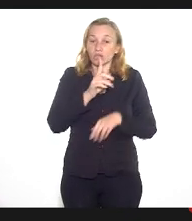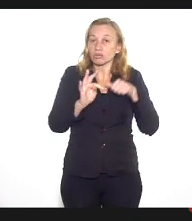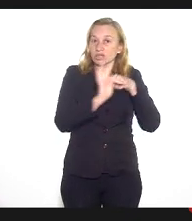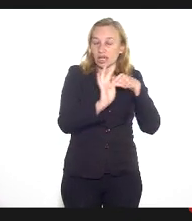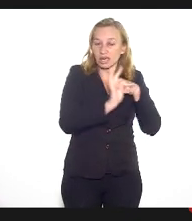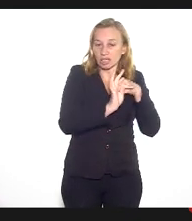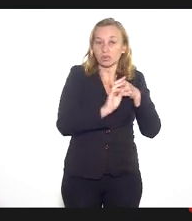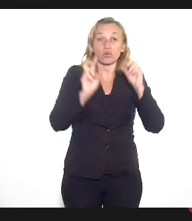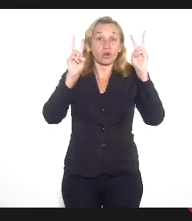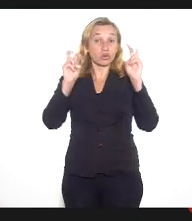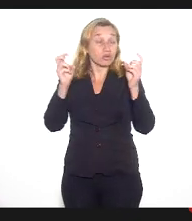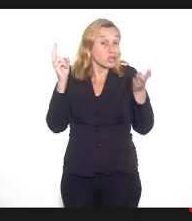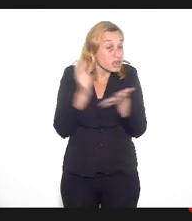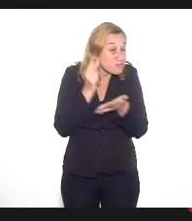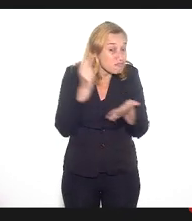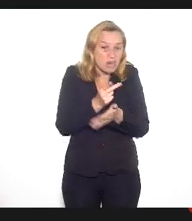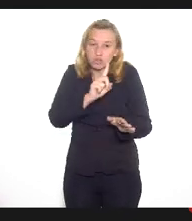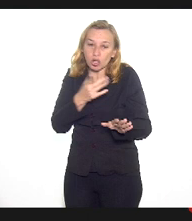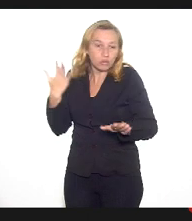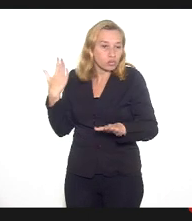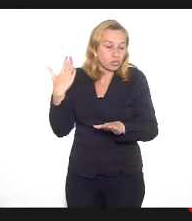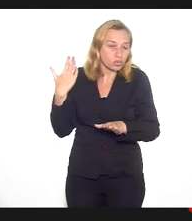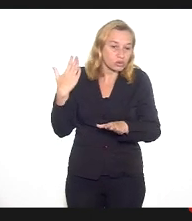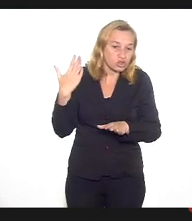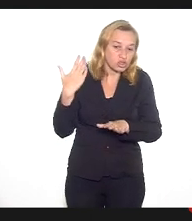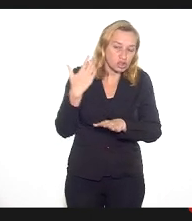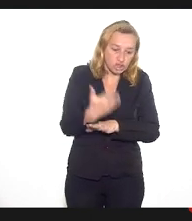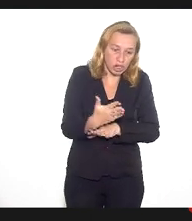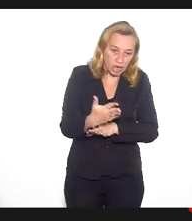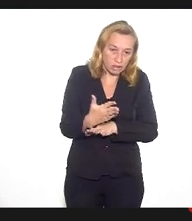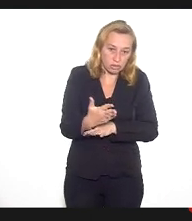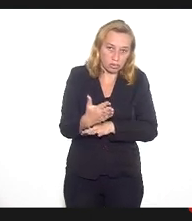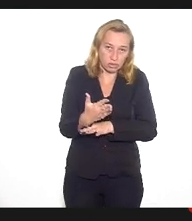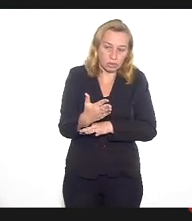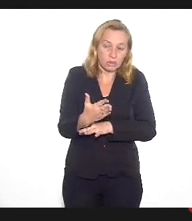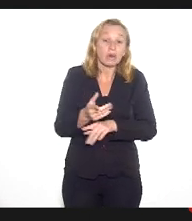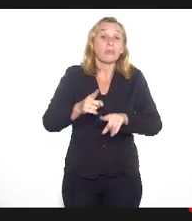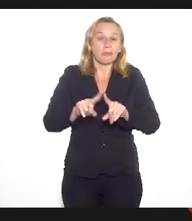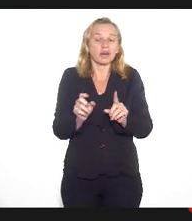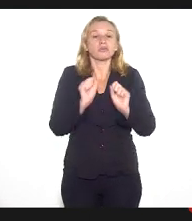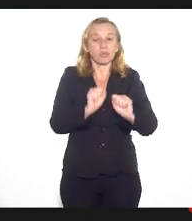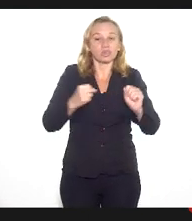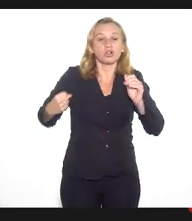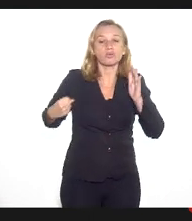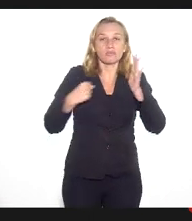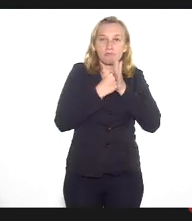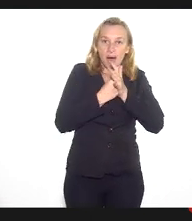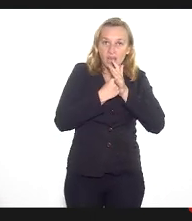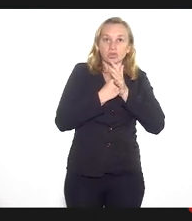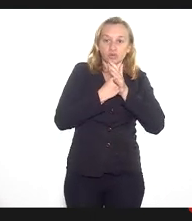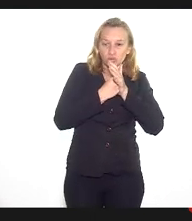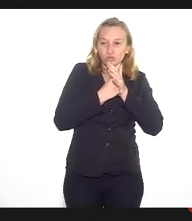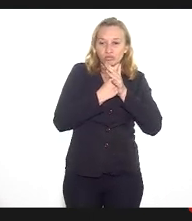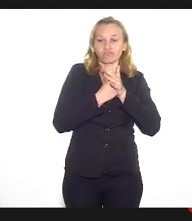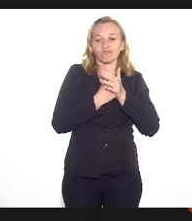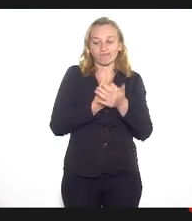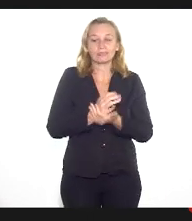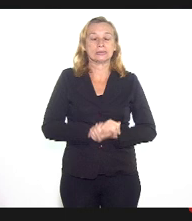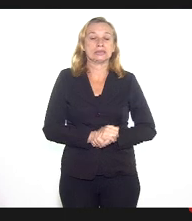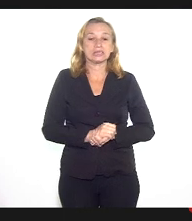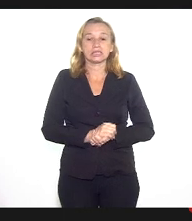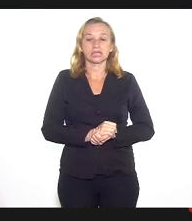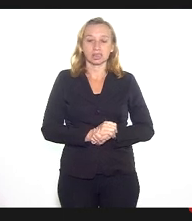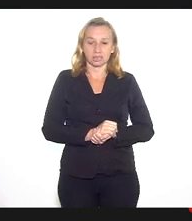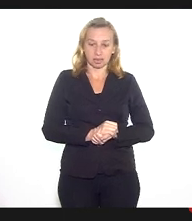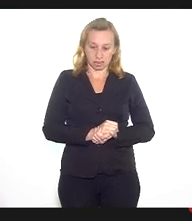que, mesmo que não estejam diretamente associadas com o projeto, podem ter um impacto na economicidade do mesmo. Assim,